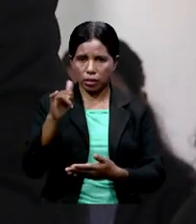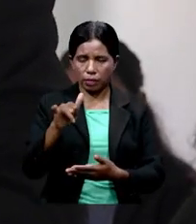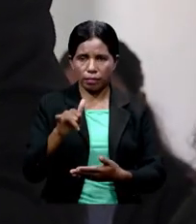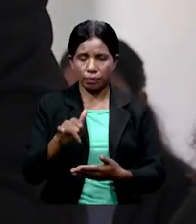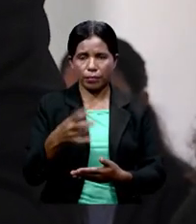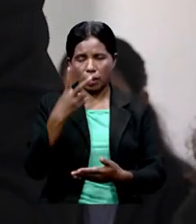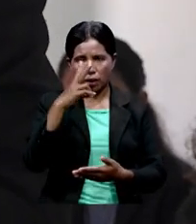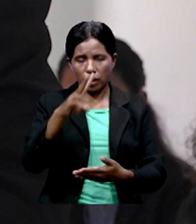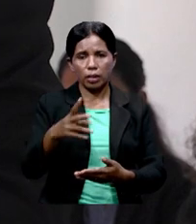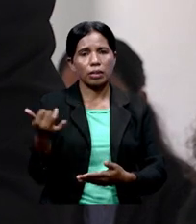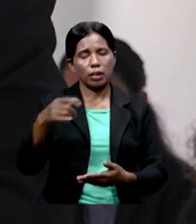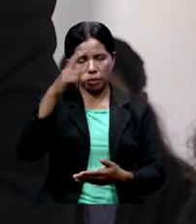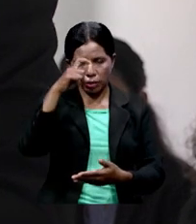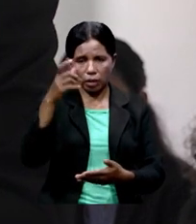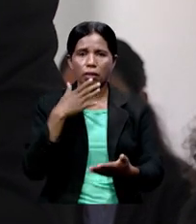haré sira de qualidade,